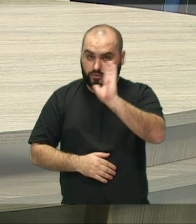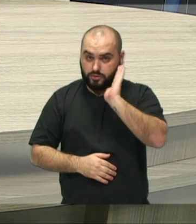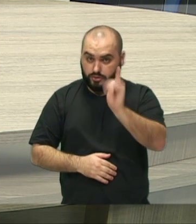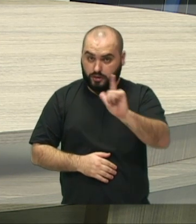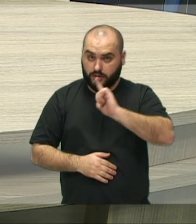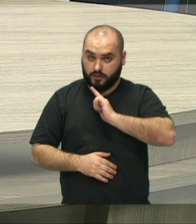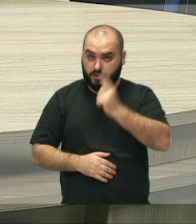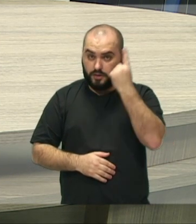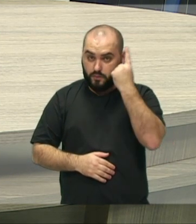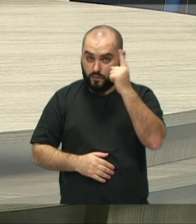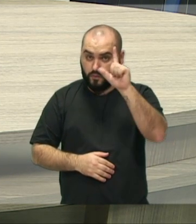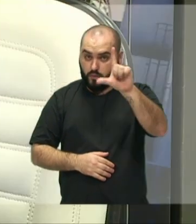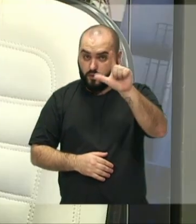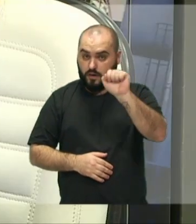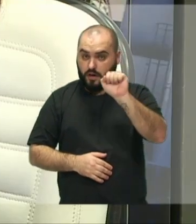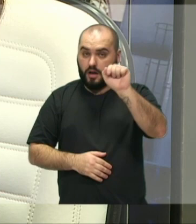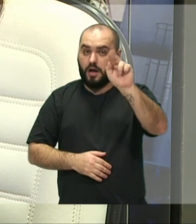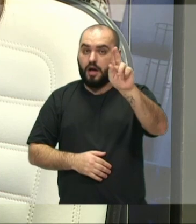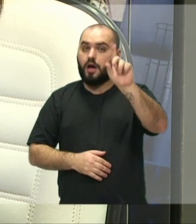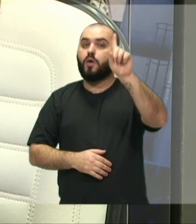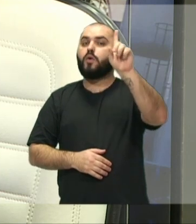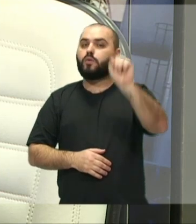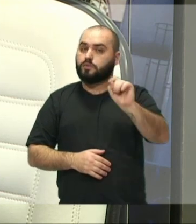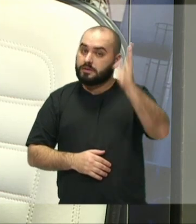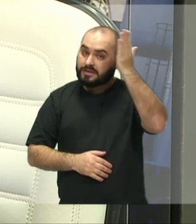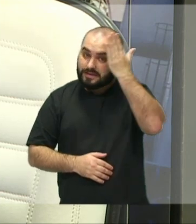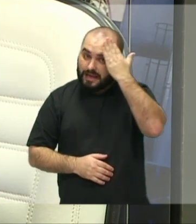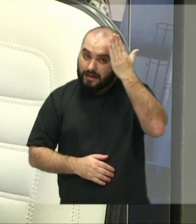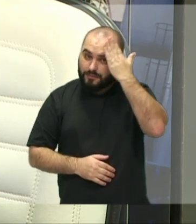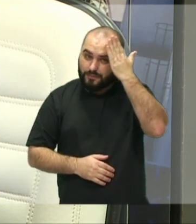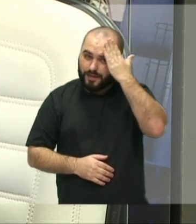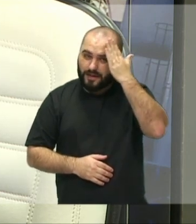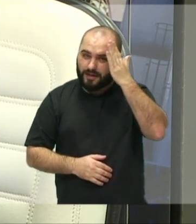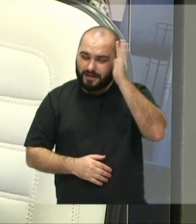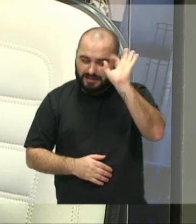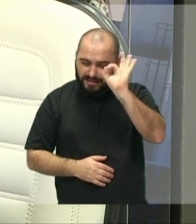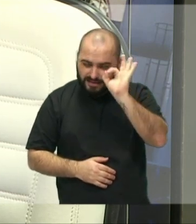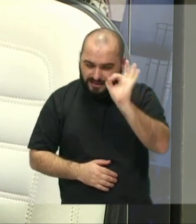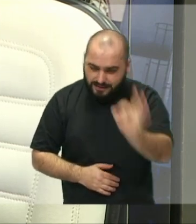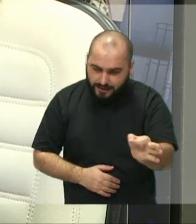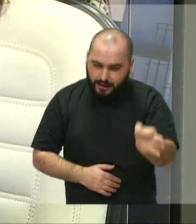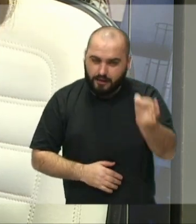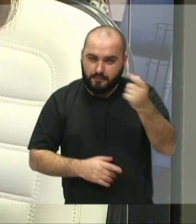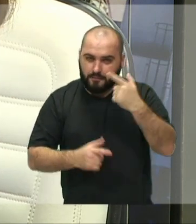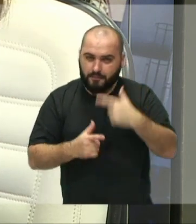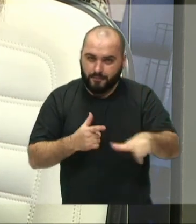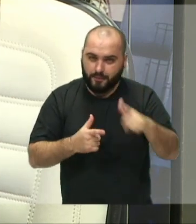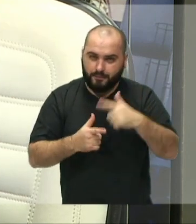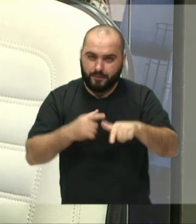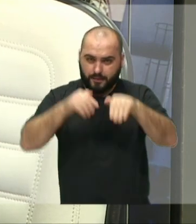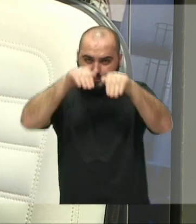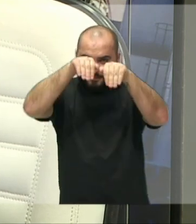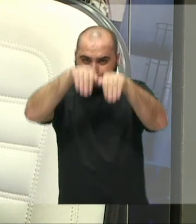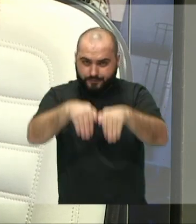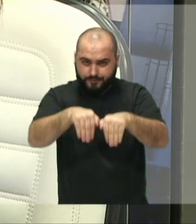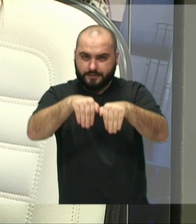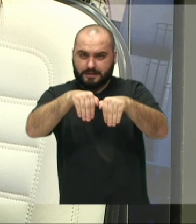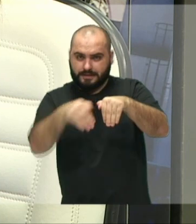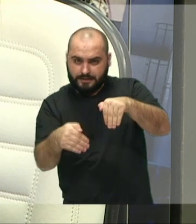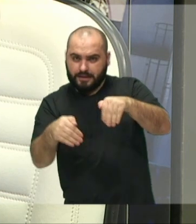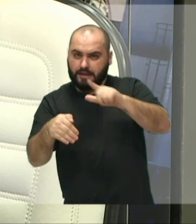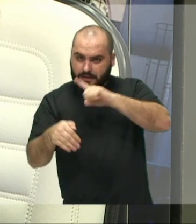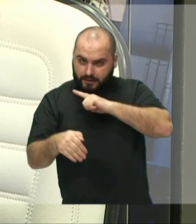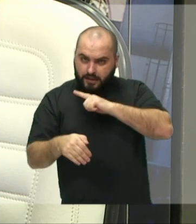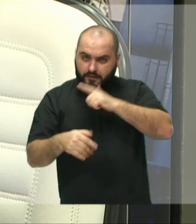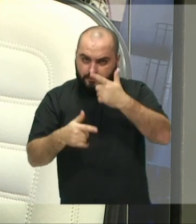já se sabe exatamente o que foi que provocou aquele problema que houve na barragem, daquele rompimento